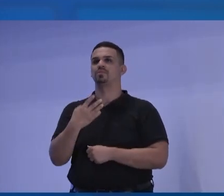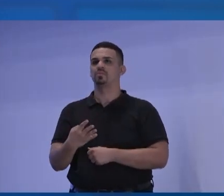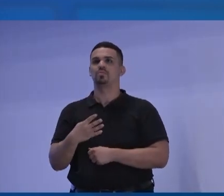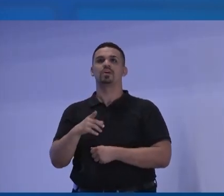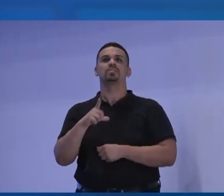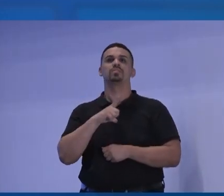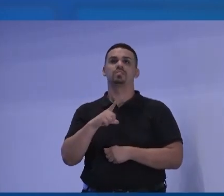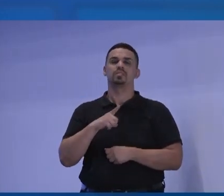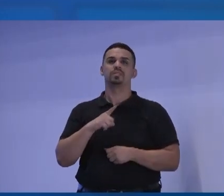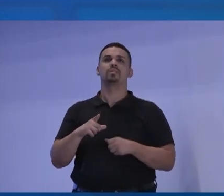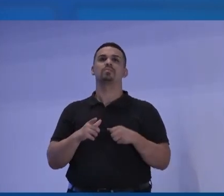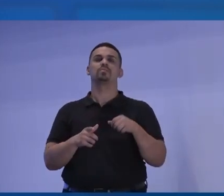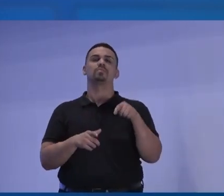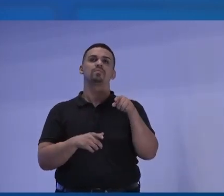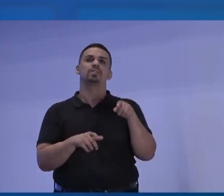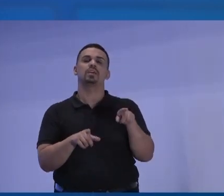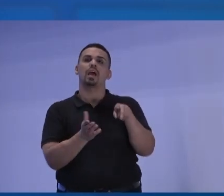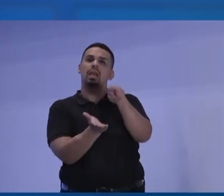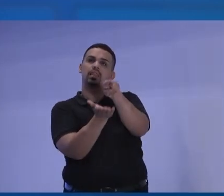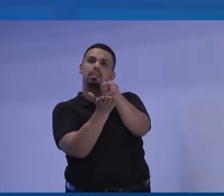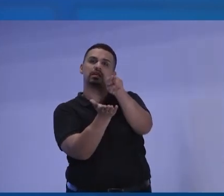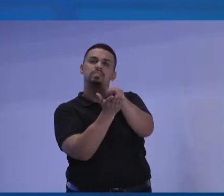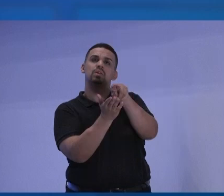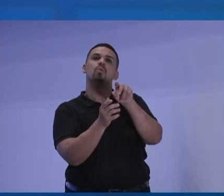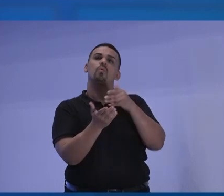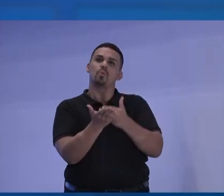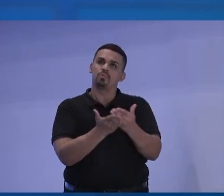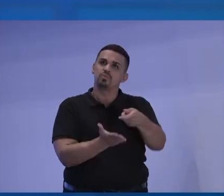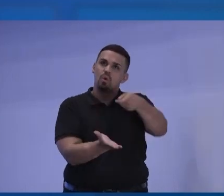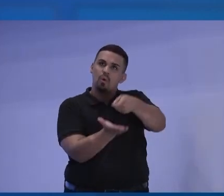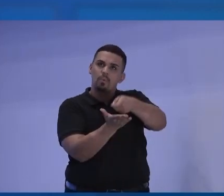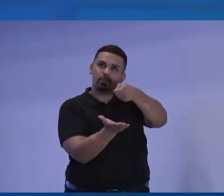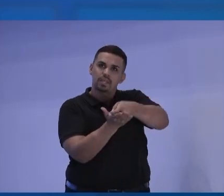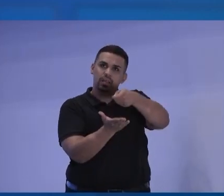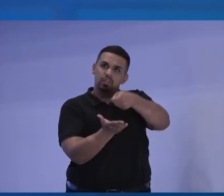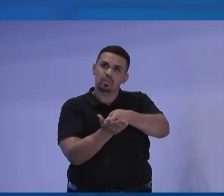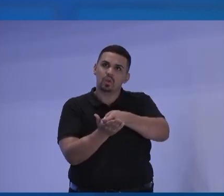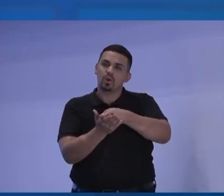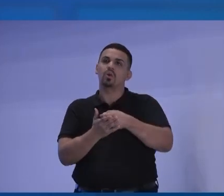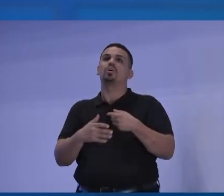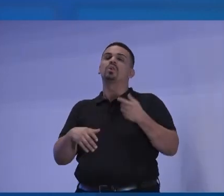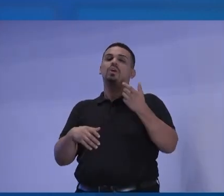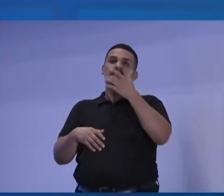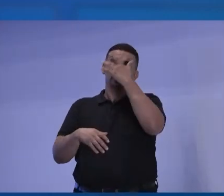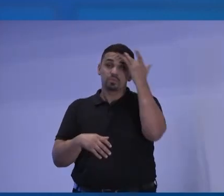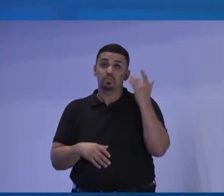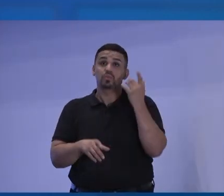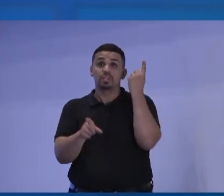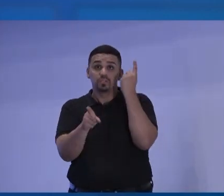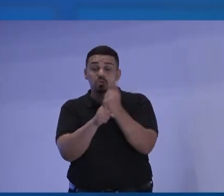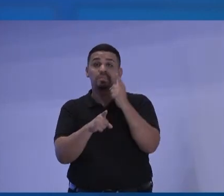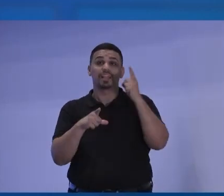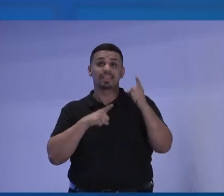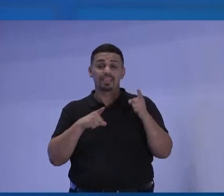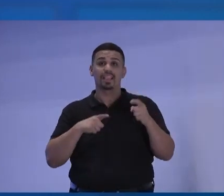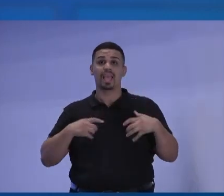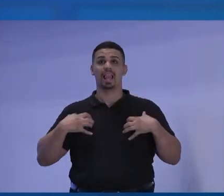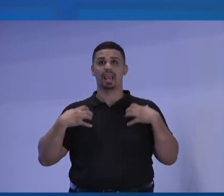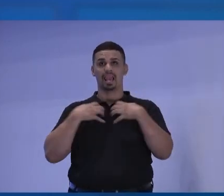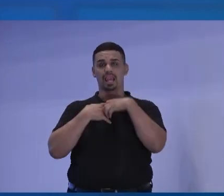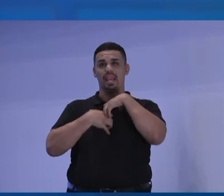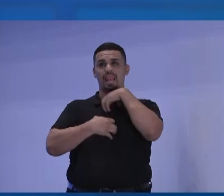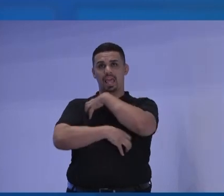ser compulsória, então foi um período de intensificação dos cuidados, os pacientes diagnosticados eram arrancados das famílias